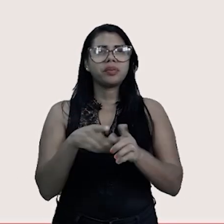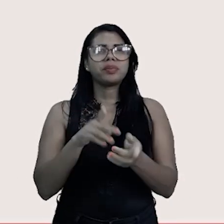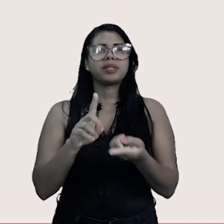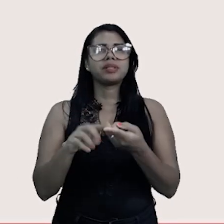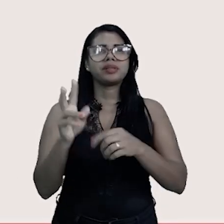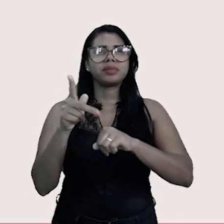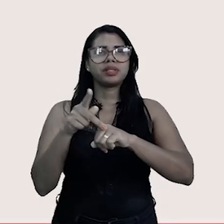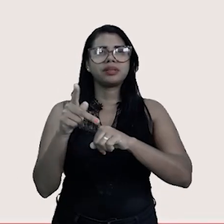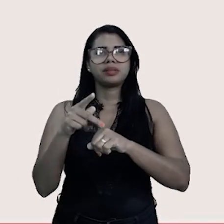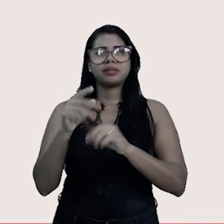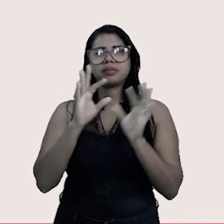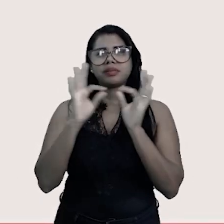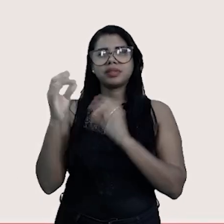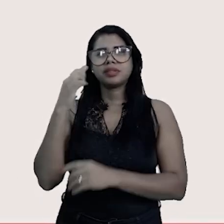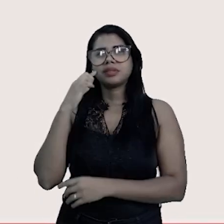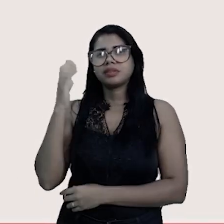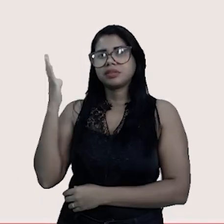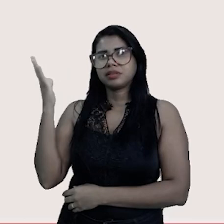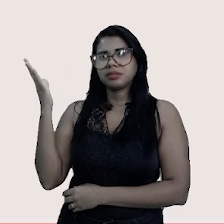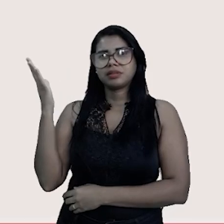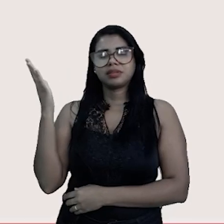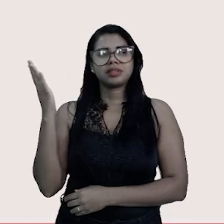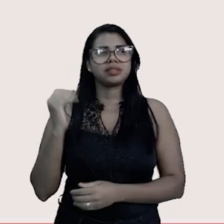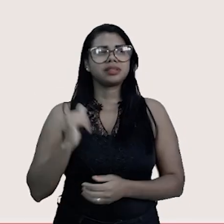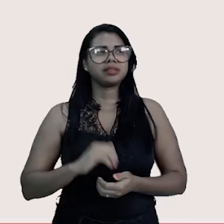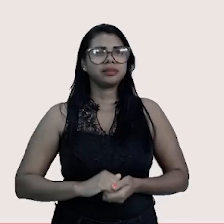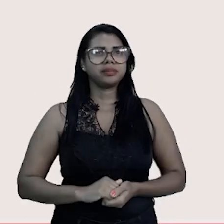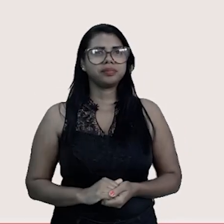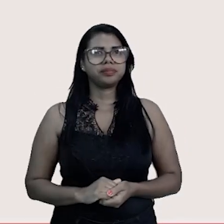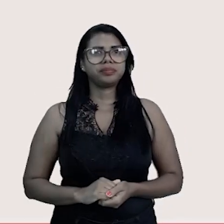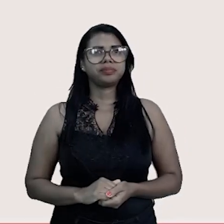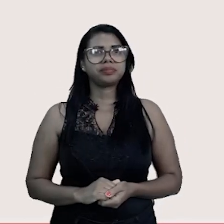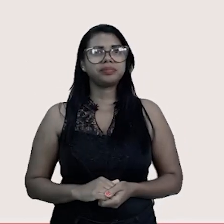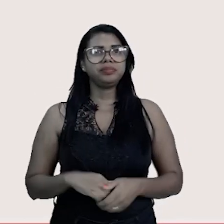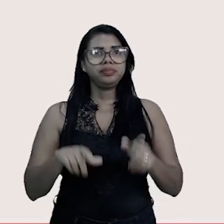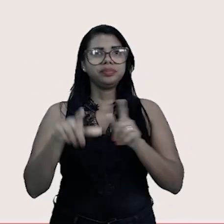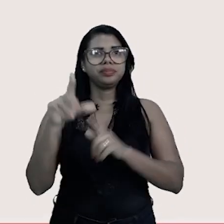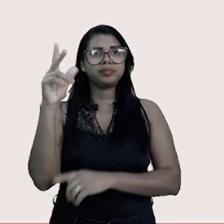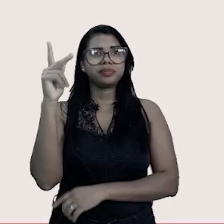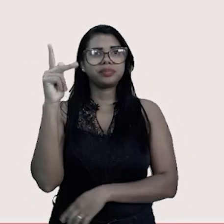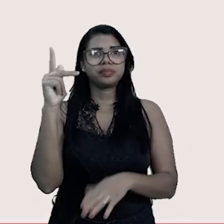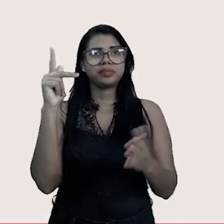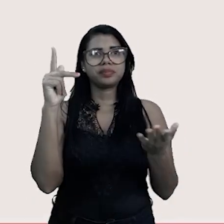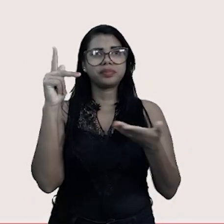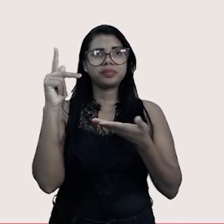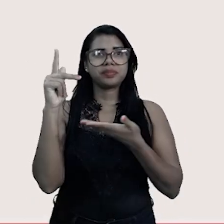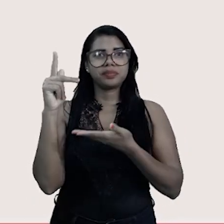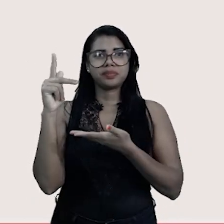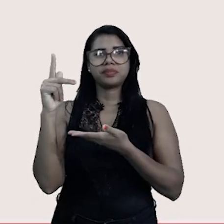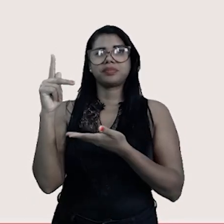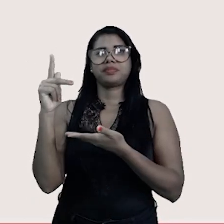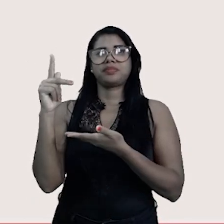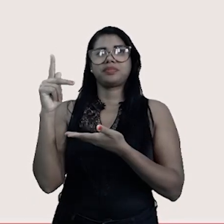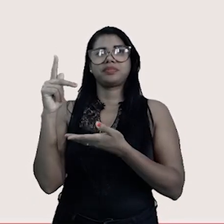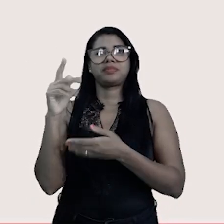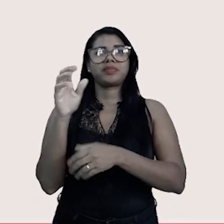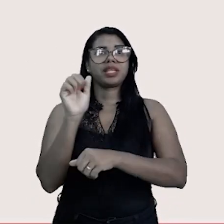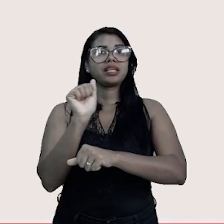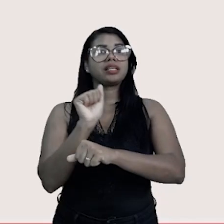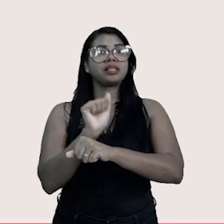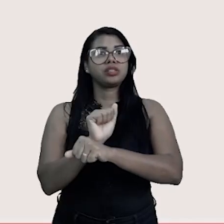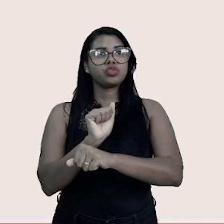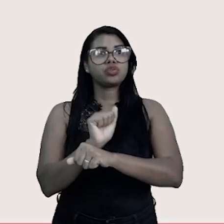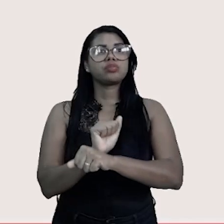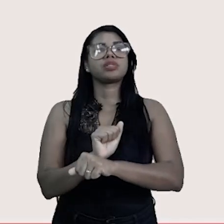aqui uma repetição, da letra P. Então, ó, ordenada, esperando,